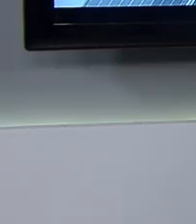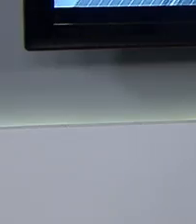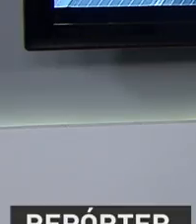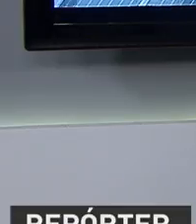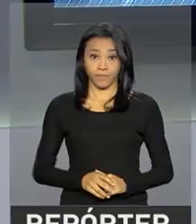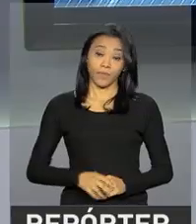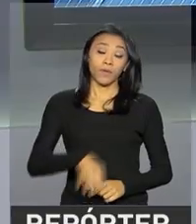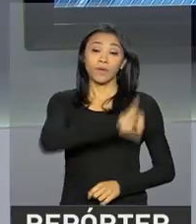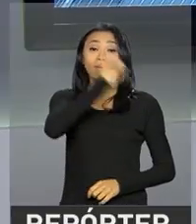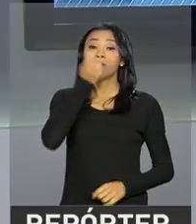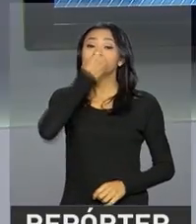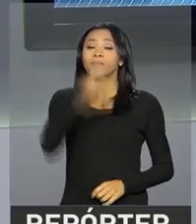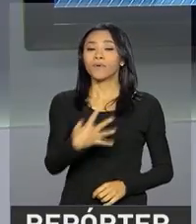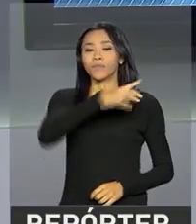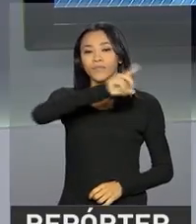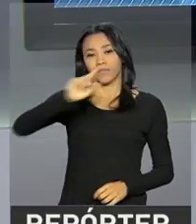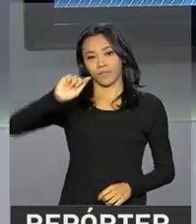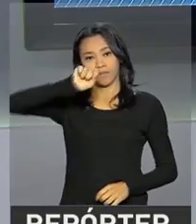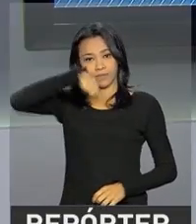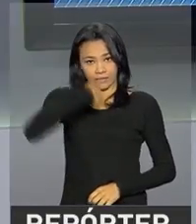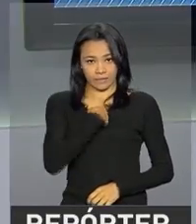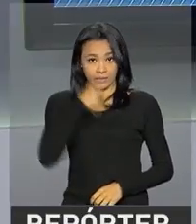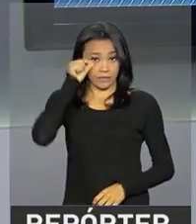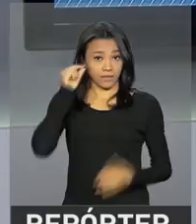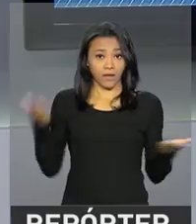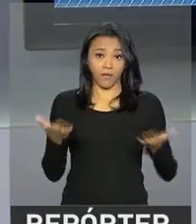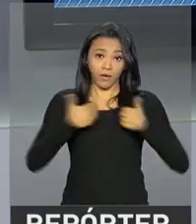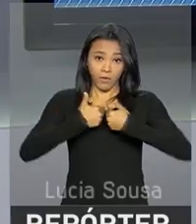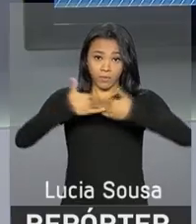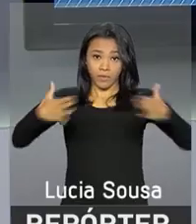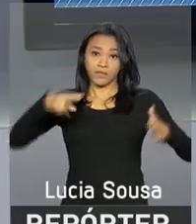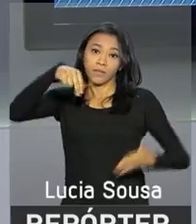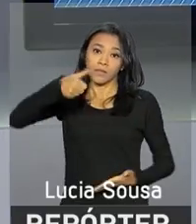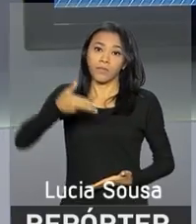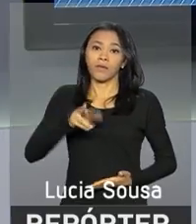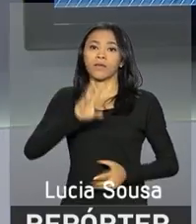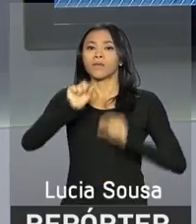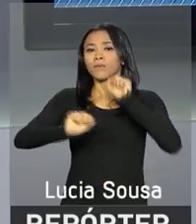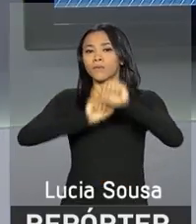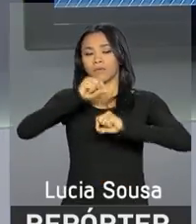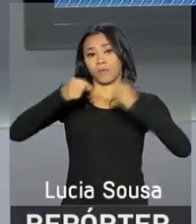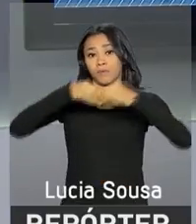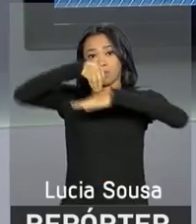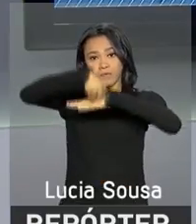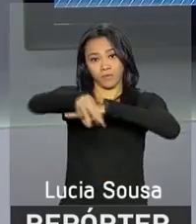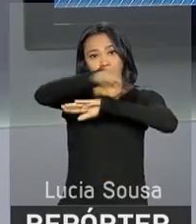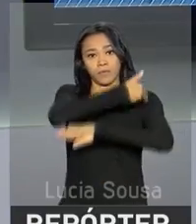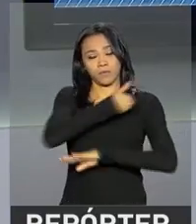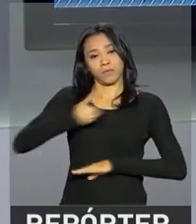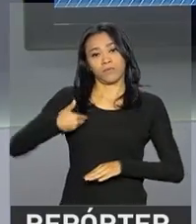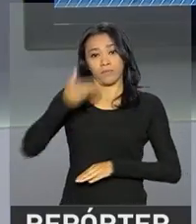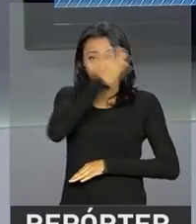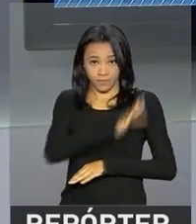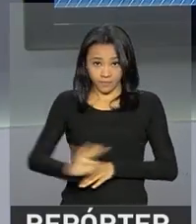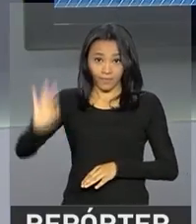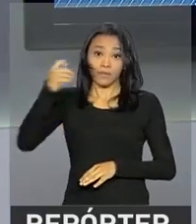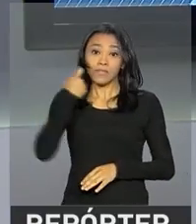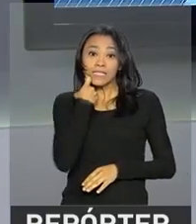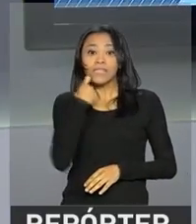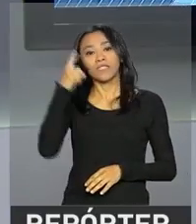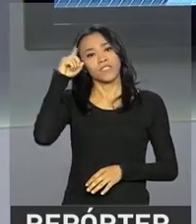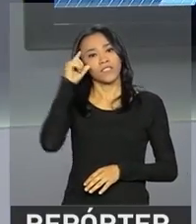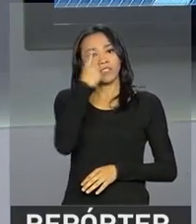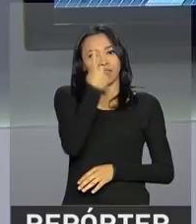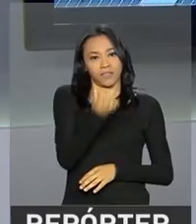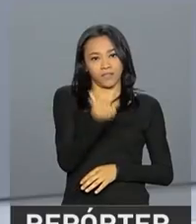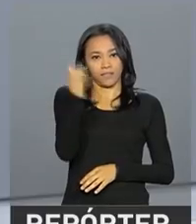olá bom dia sou carolina beck começa agora o repórter nbr com as notícias do governo federal desta sexta feira 16